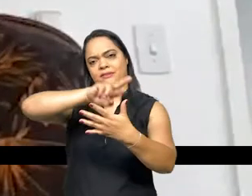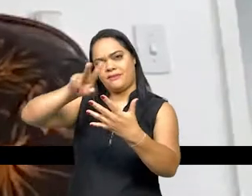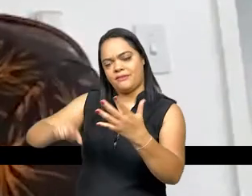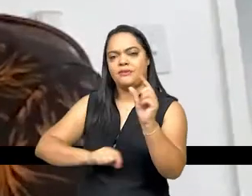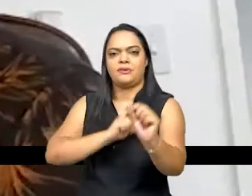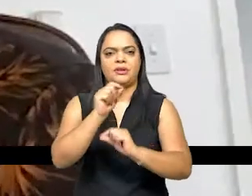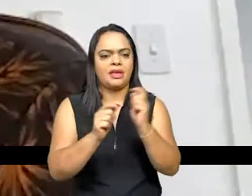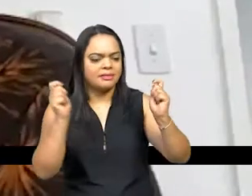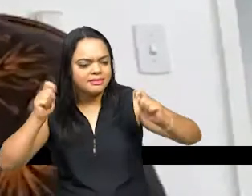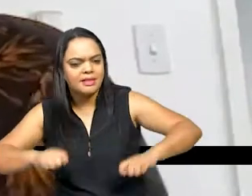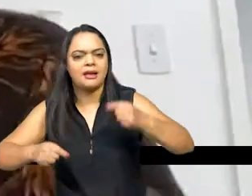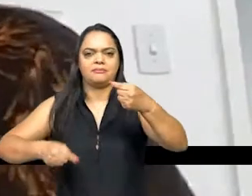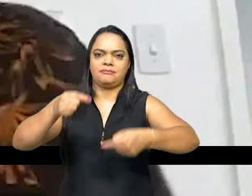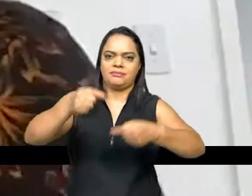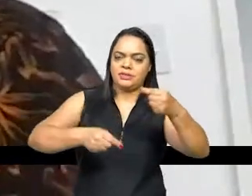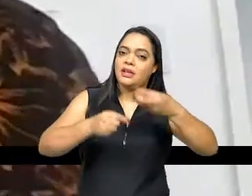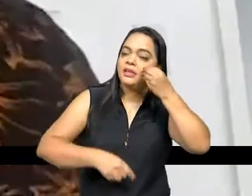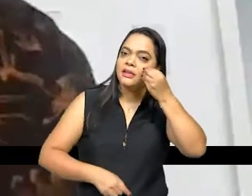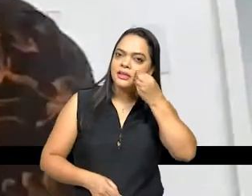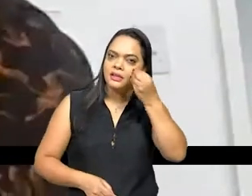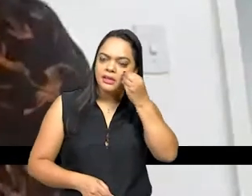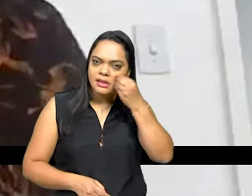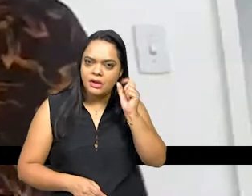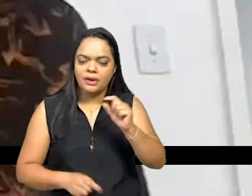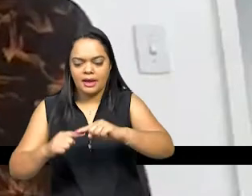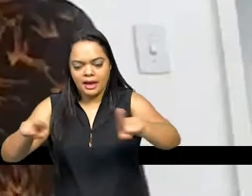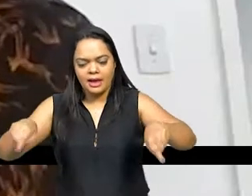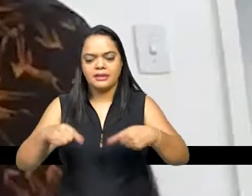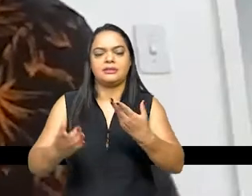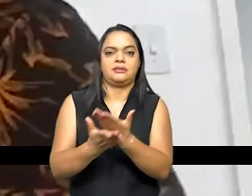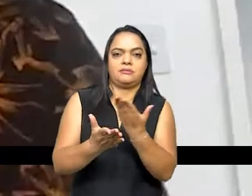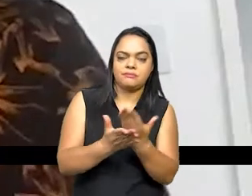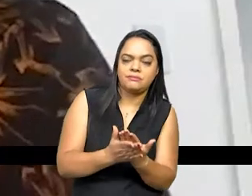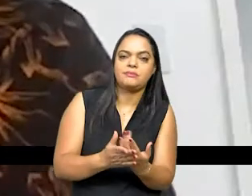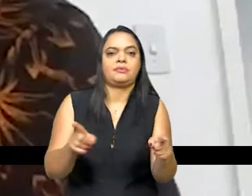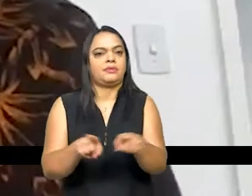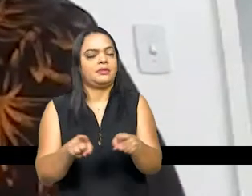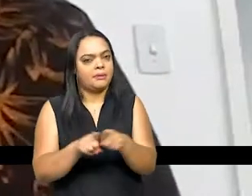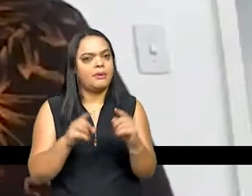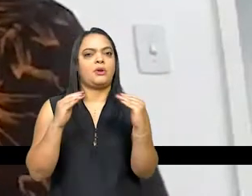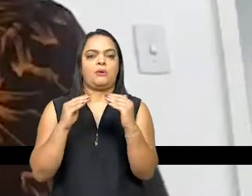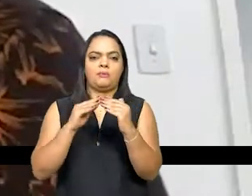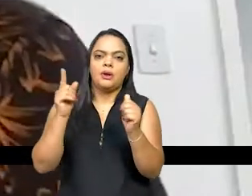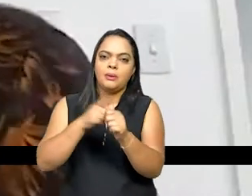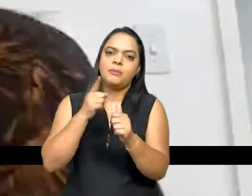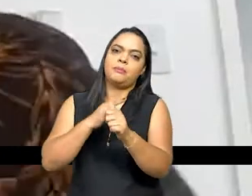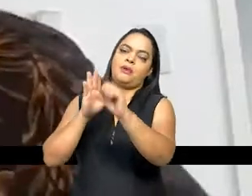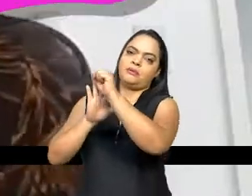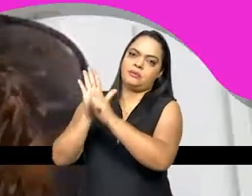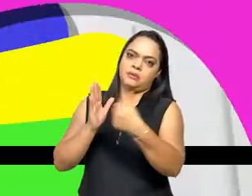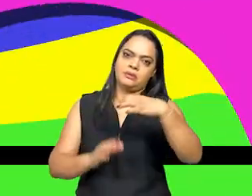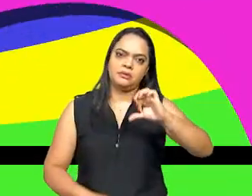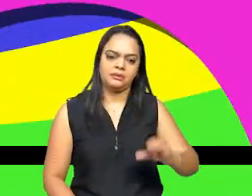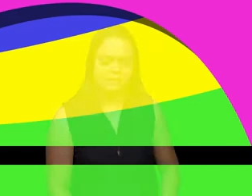pode trabalhar e tentar levar para a sala de aula, e que tem a ver aí com essa primeira metade do